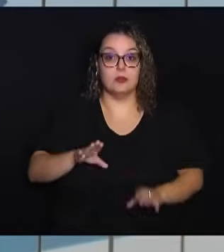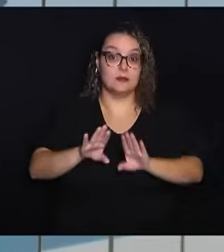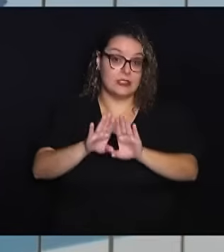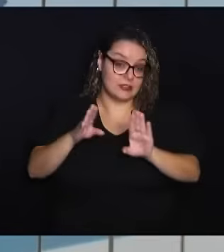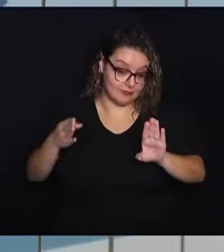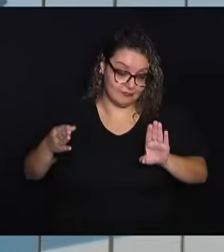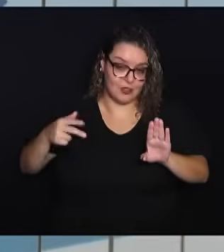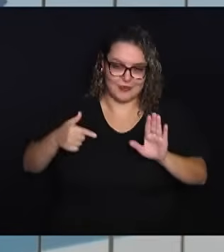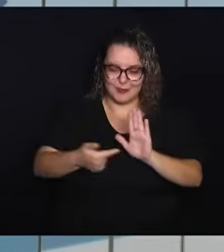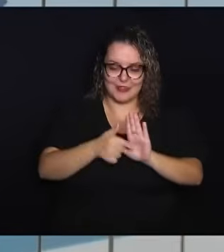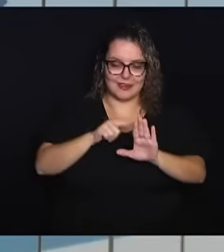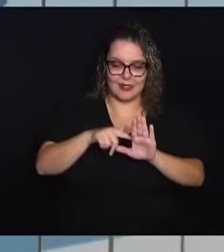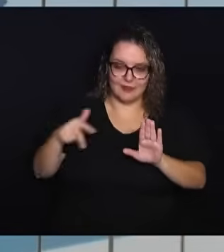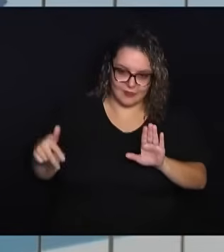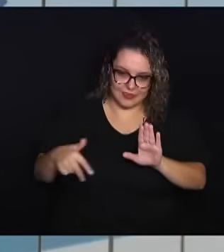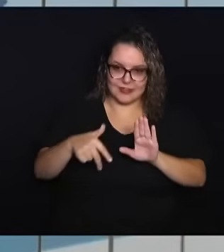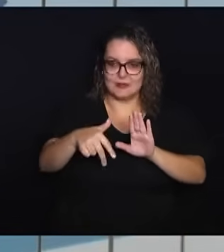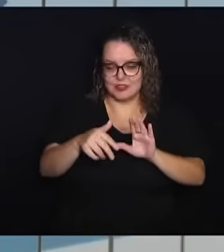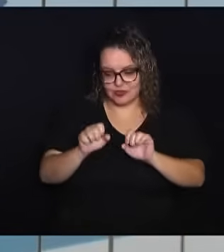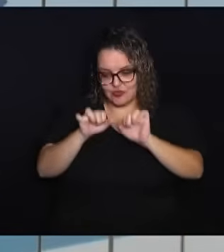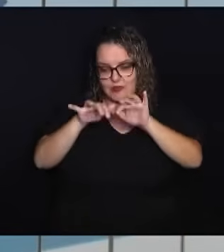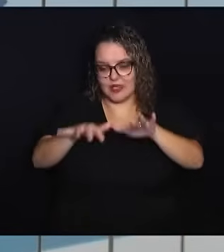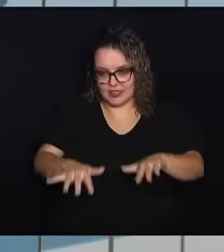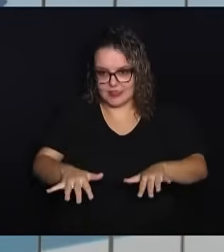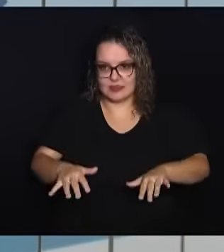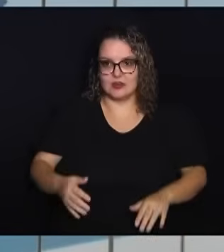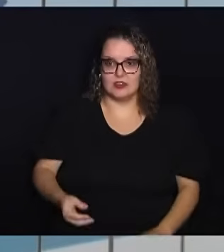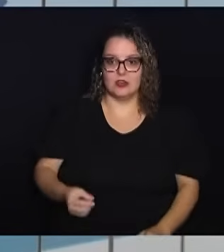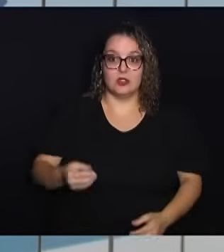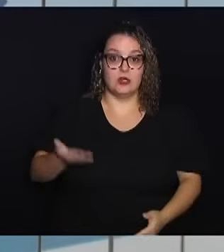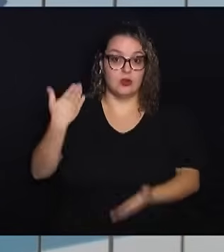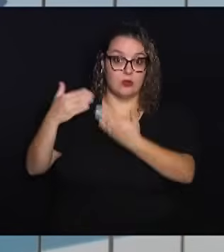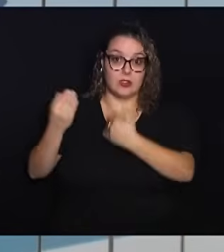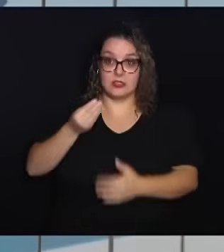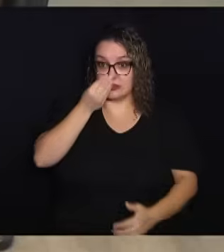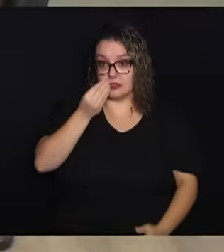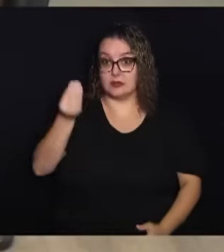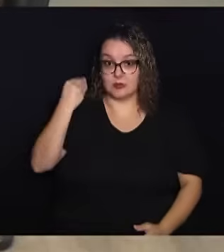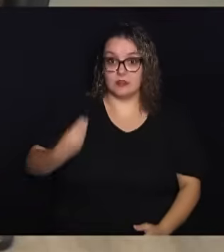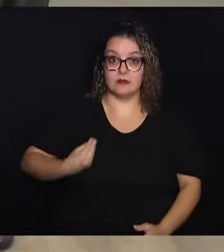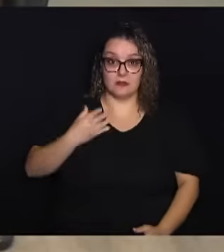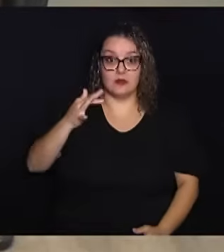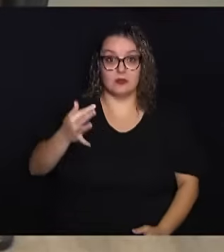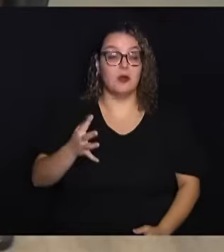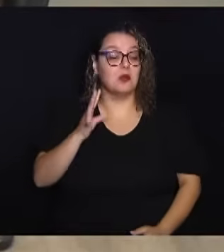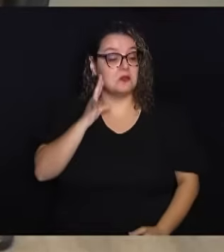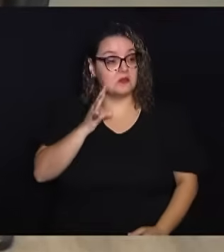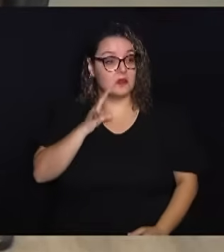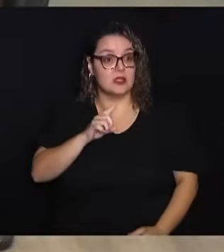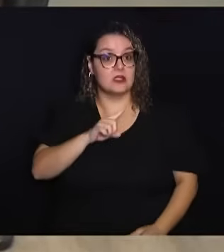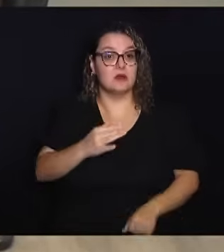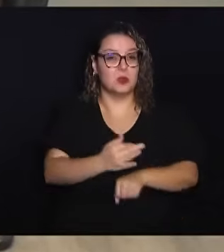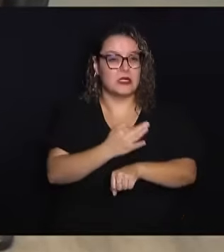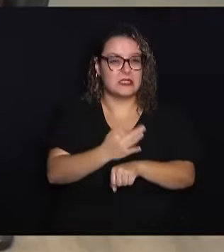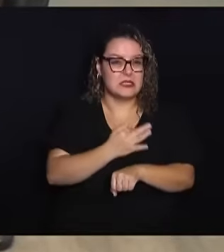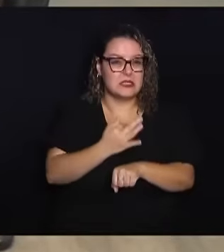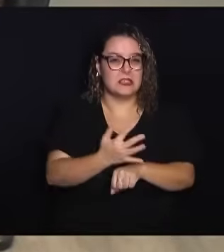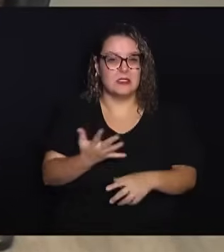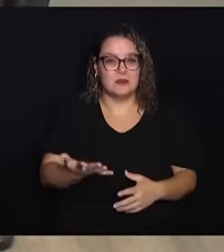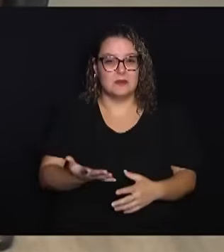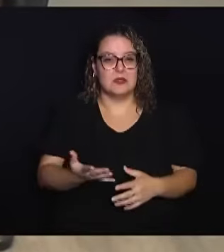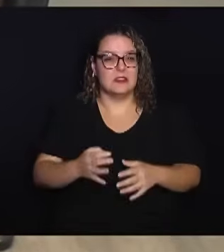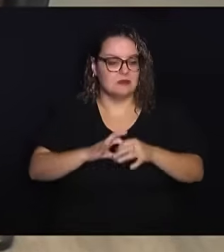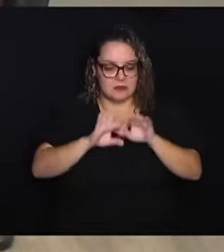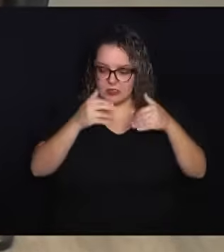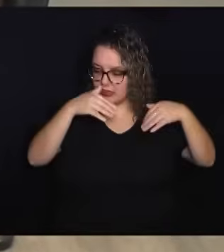Se desprender do passado para viver o seu futuro, né? Olha aí que legal, né? Não resistir mais, né? Tipo assim, se